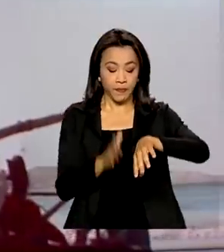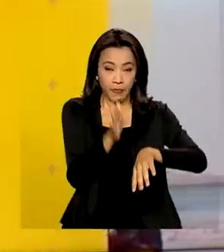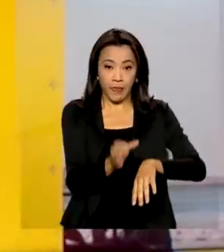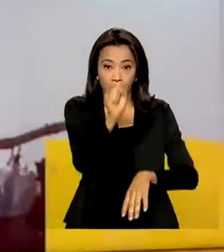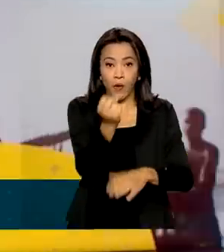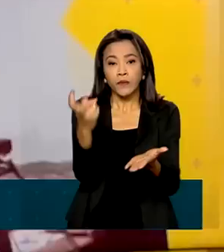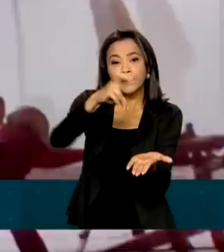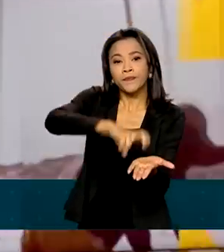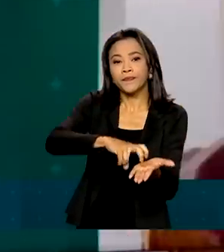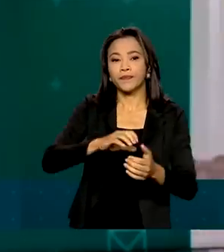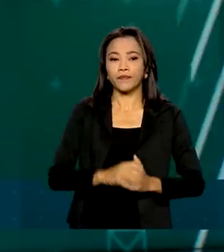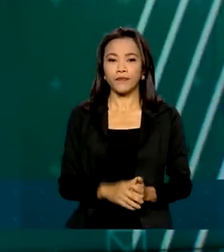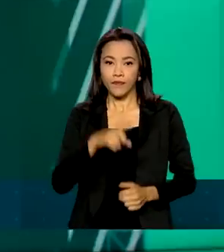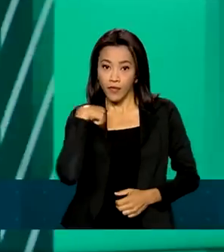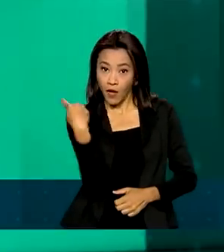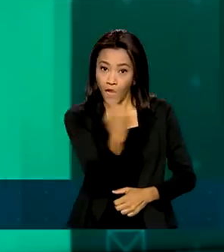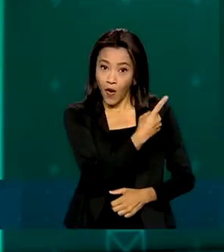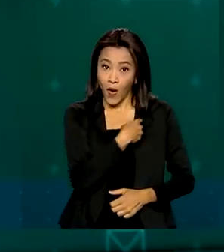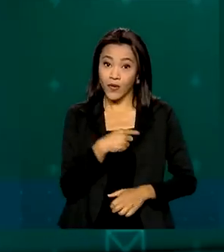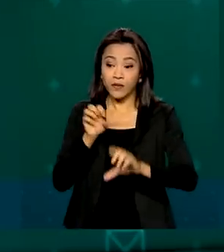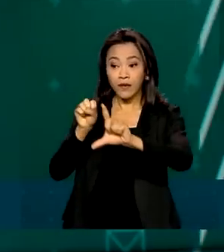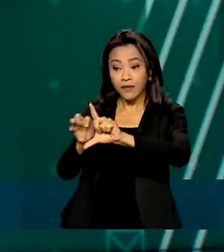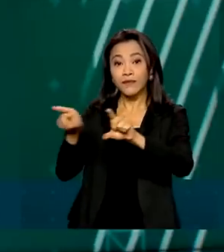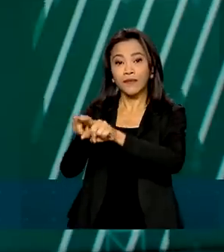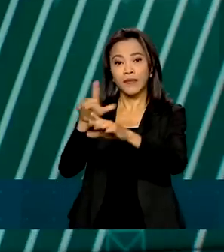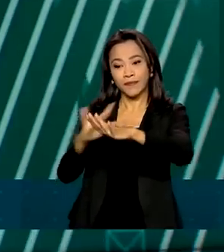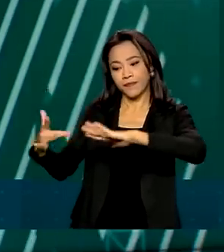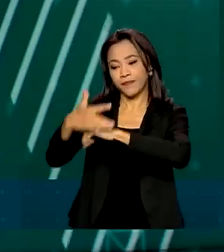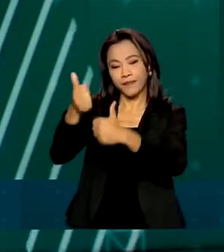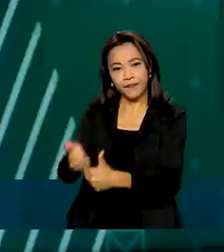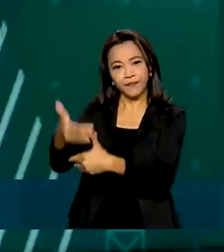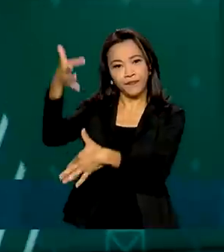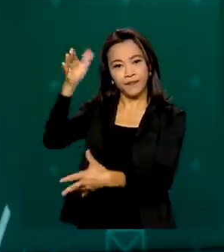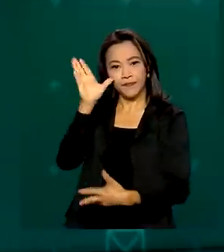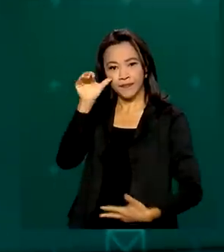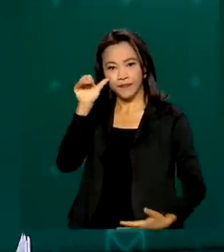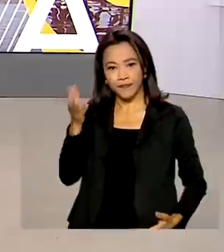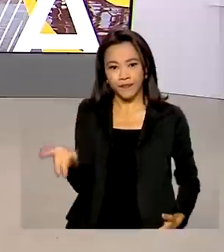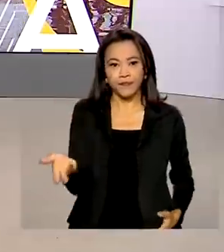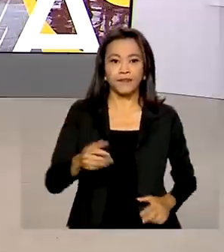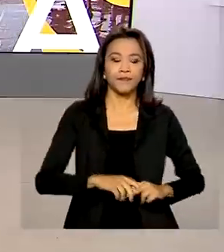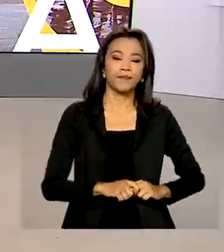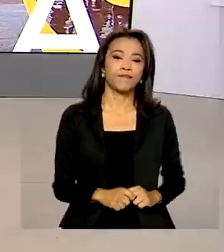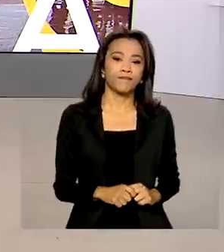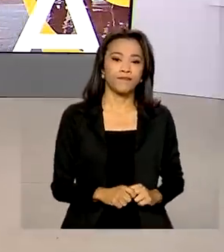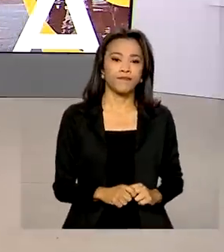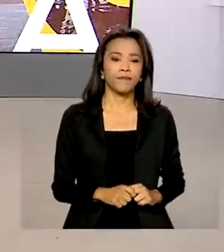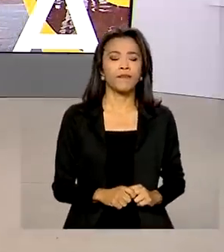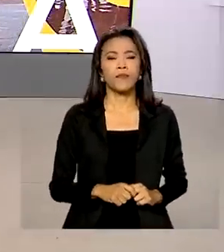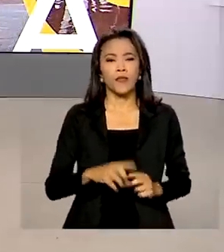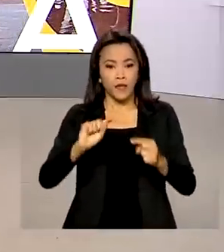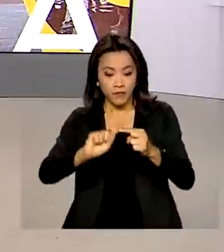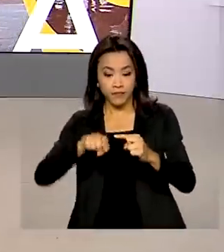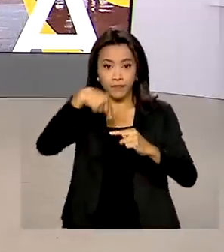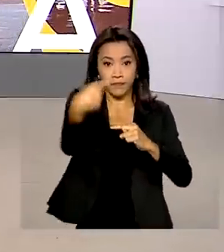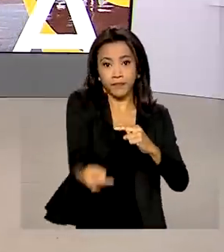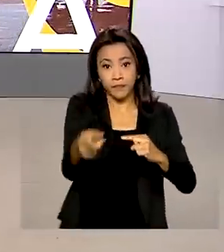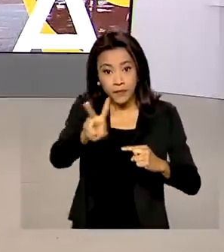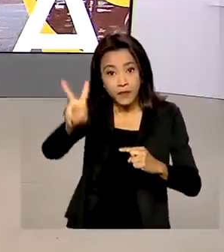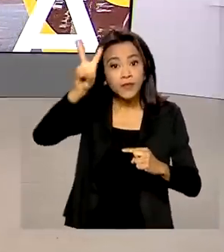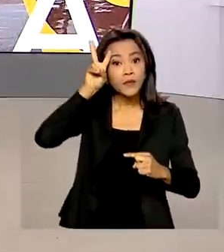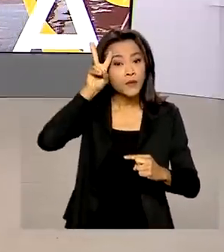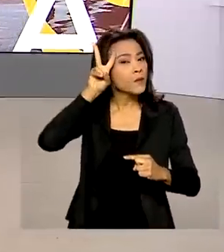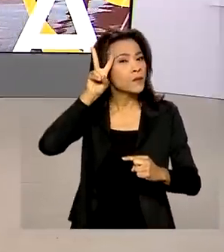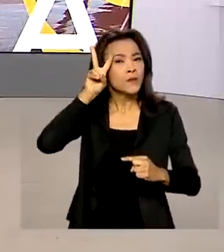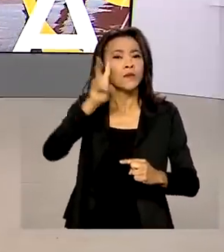Oito horas da manhã. Estamos ao vivo também pelas redes sociais. A partir da próxima